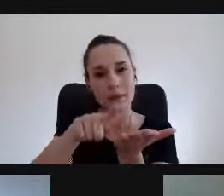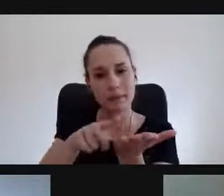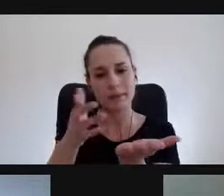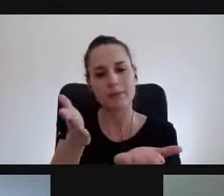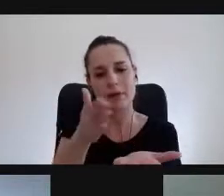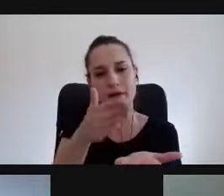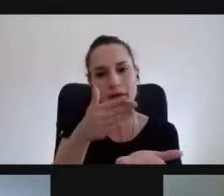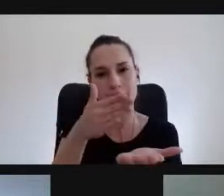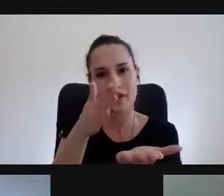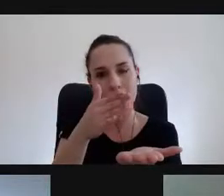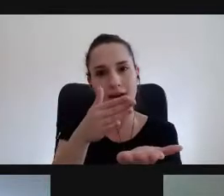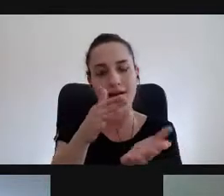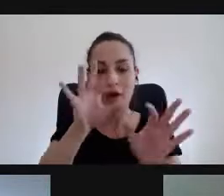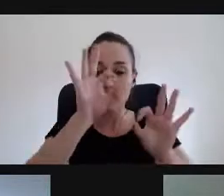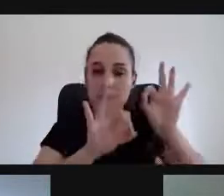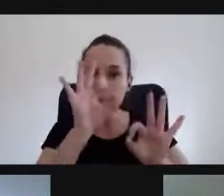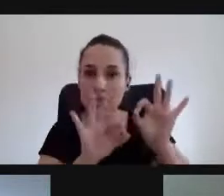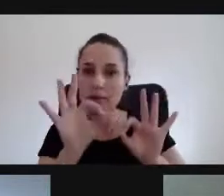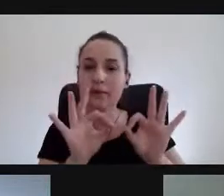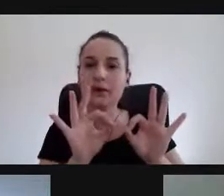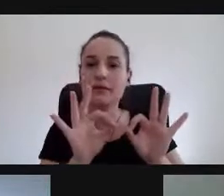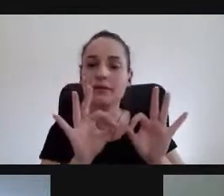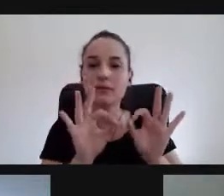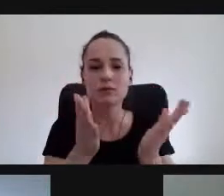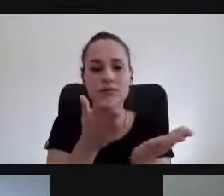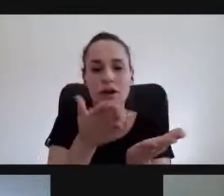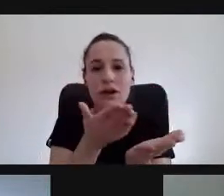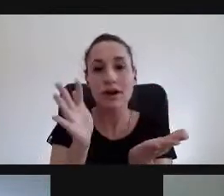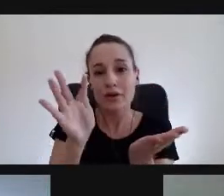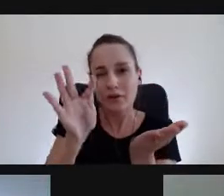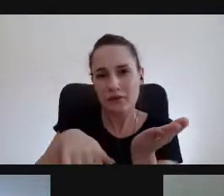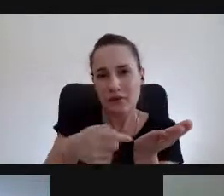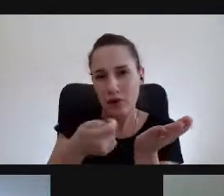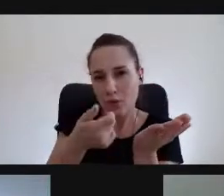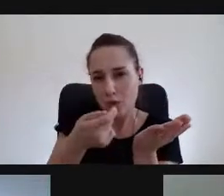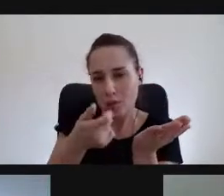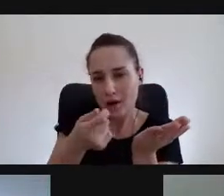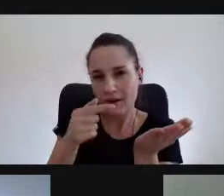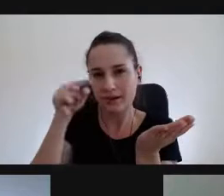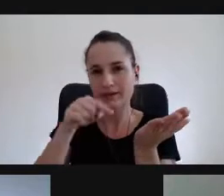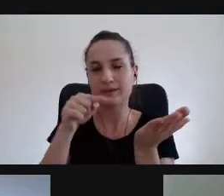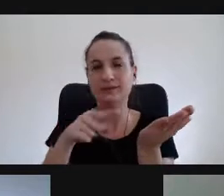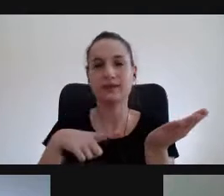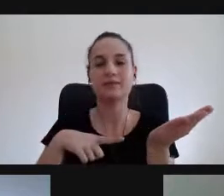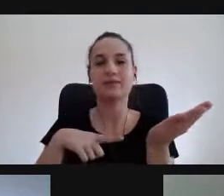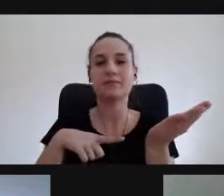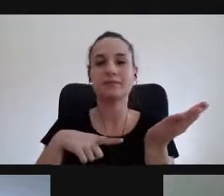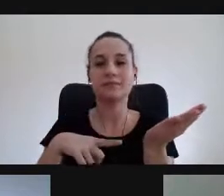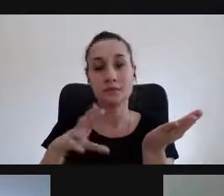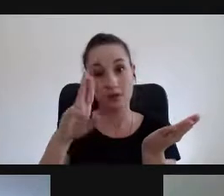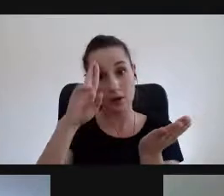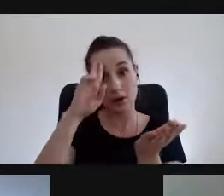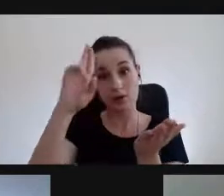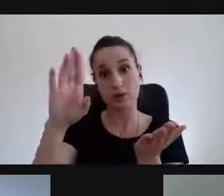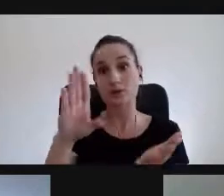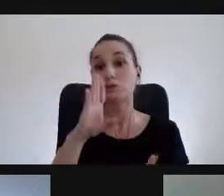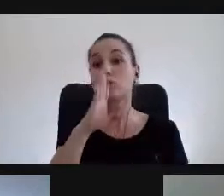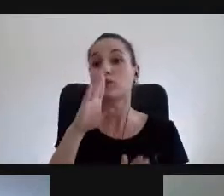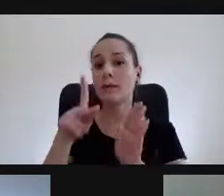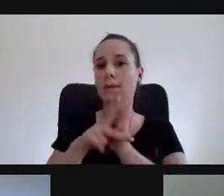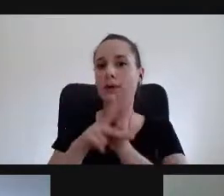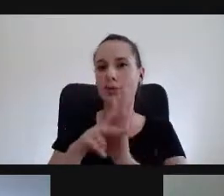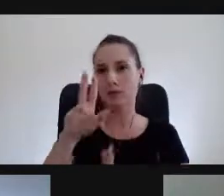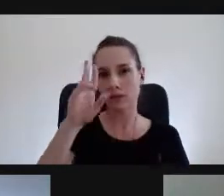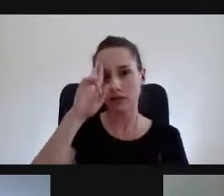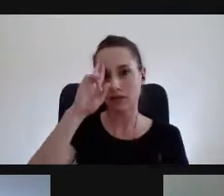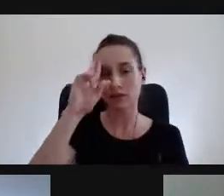tem um trecho que eu gosto muito, que é Nossa Senhora do Silêncio. E eu não sei se ele está no final por